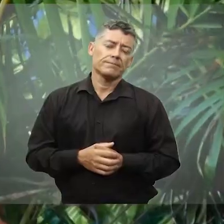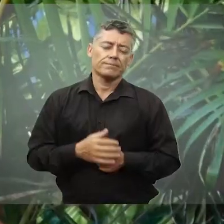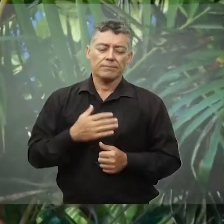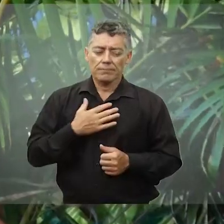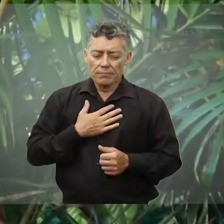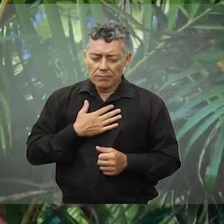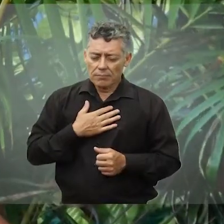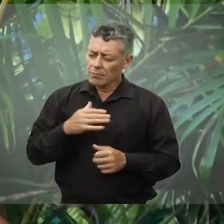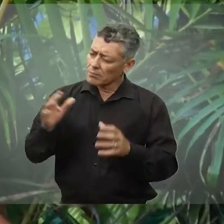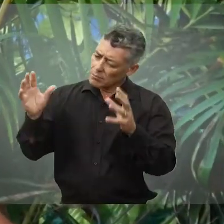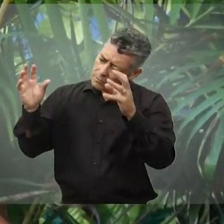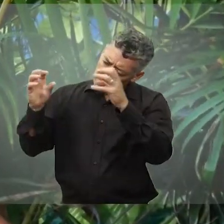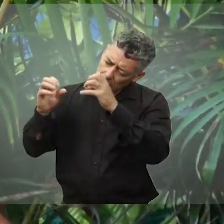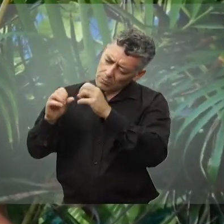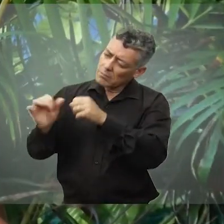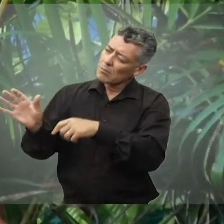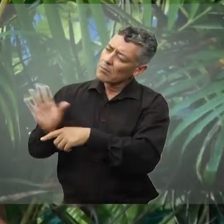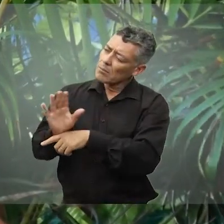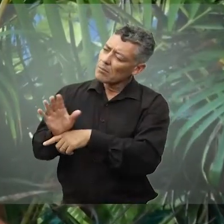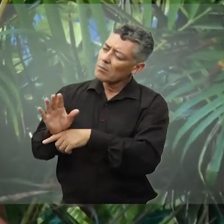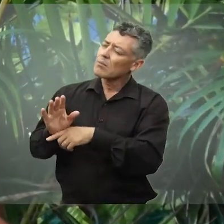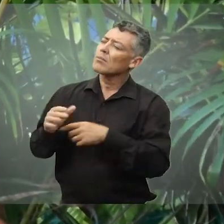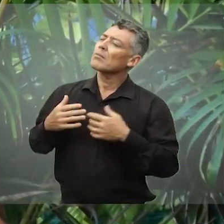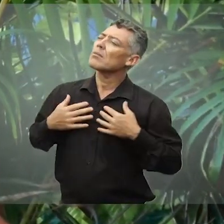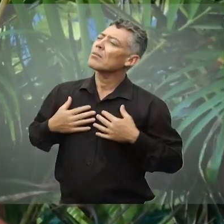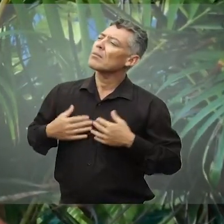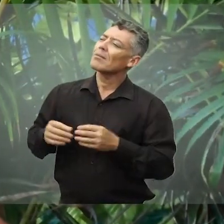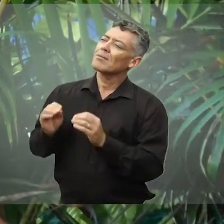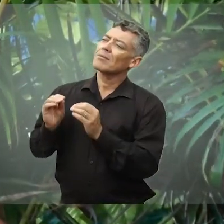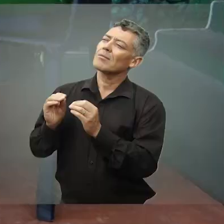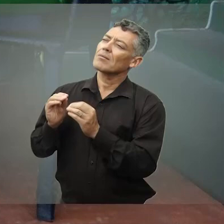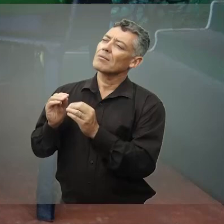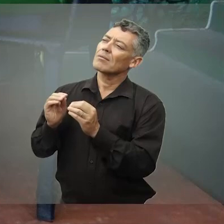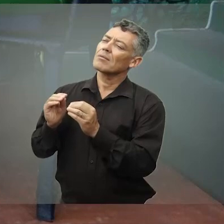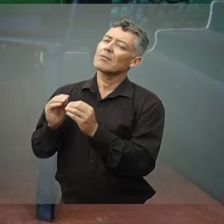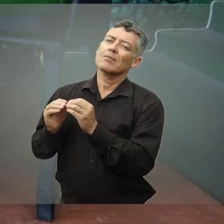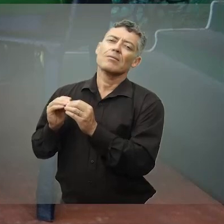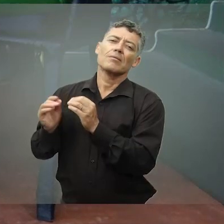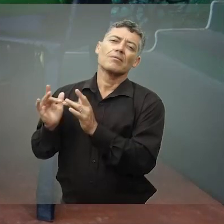No escurinho do cinema eu só quero é namorar.